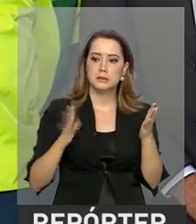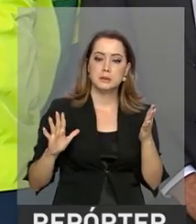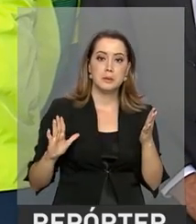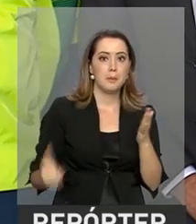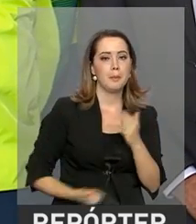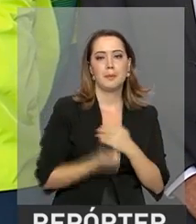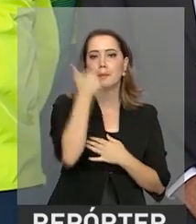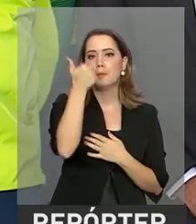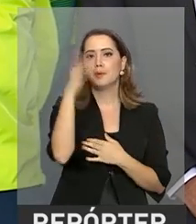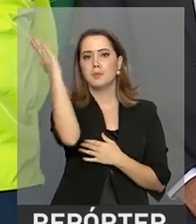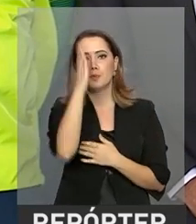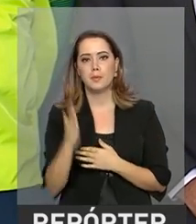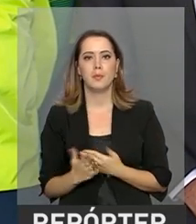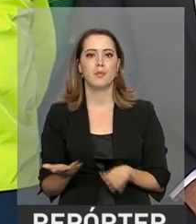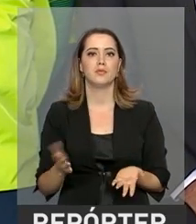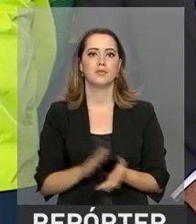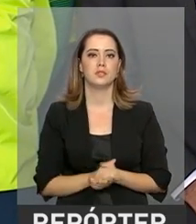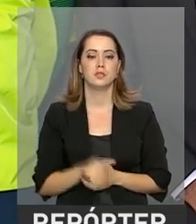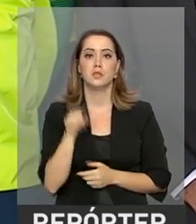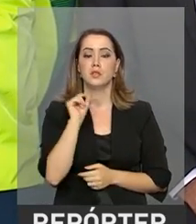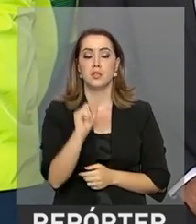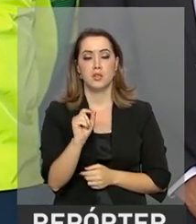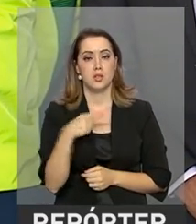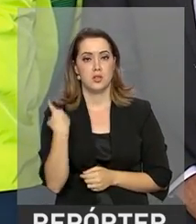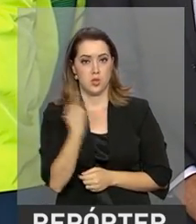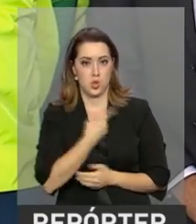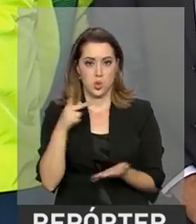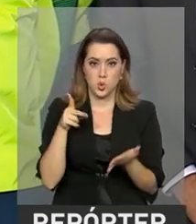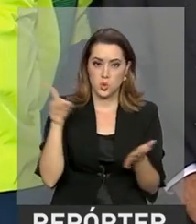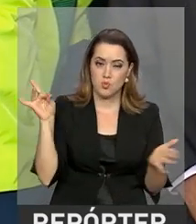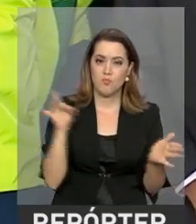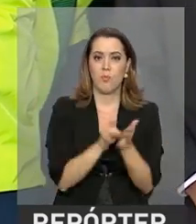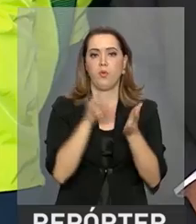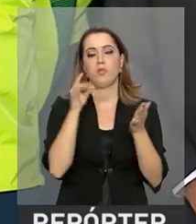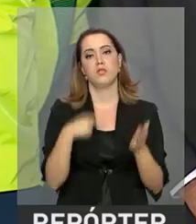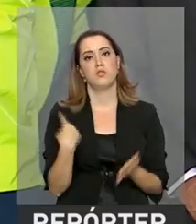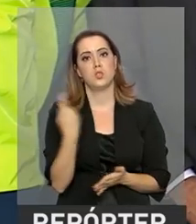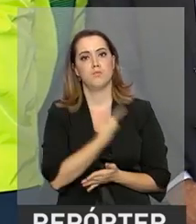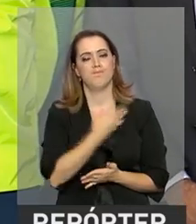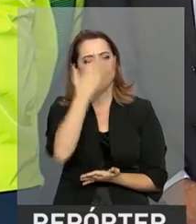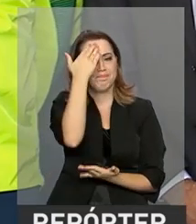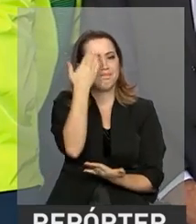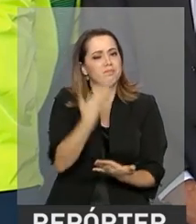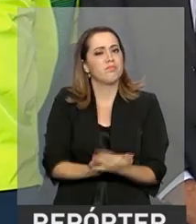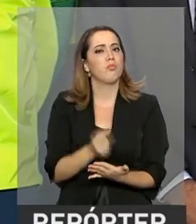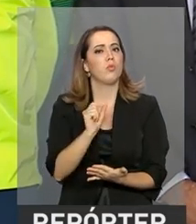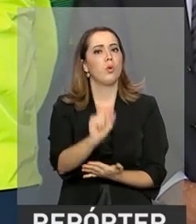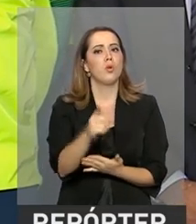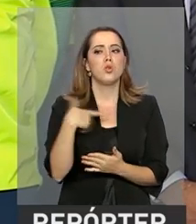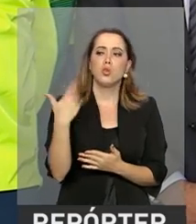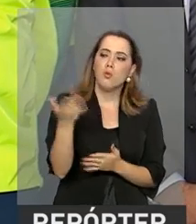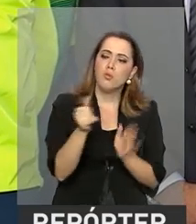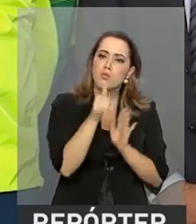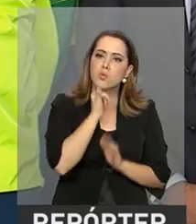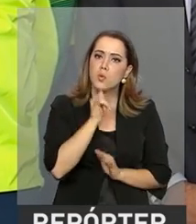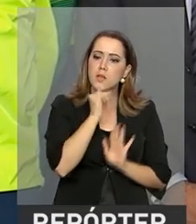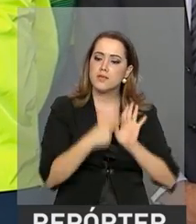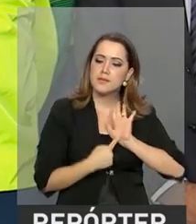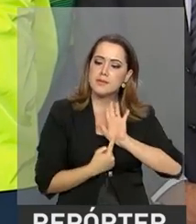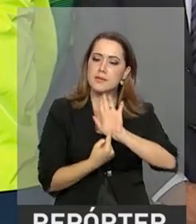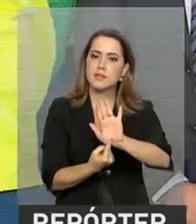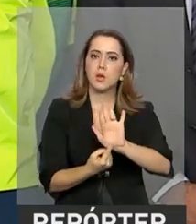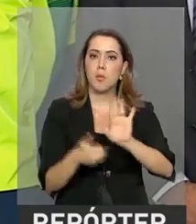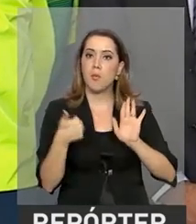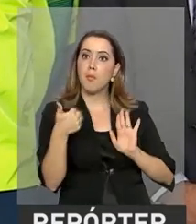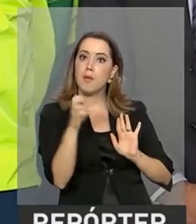engrandecer o Brasil na verdade nós temos a mais absoluta convicção de que o exemplo que vocês deixam com as